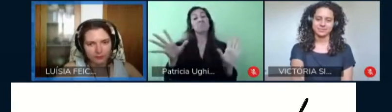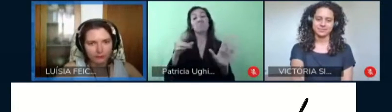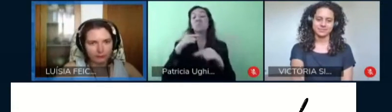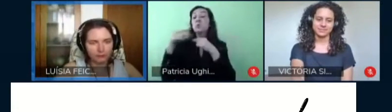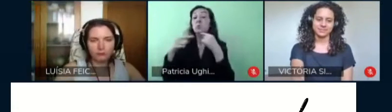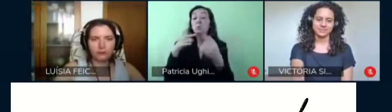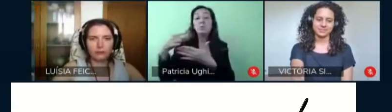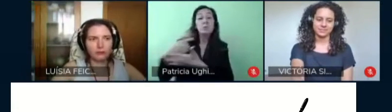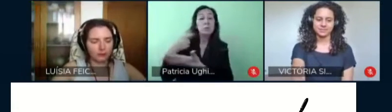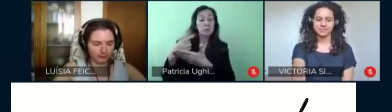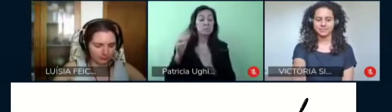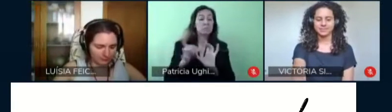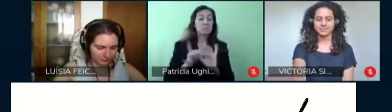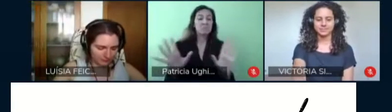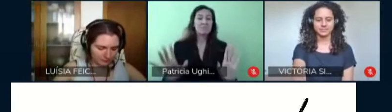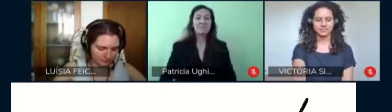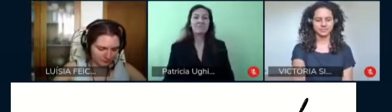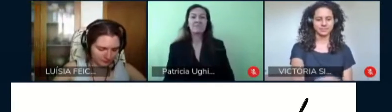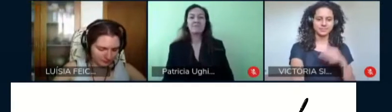dúvidas.